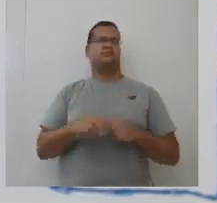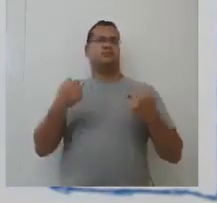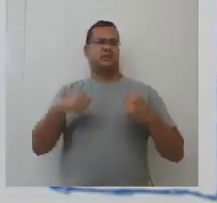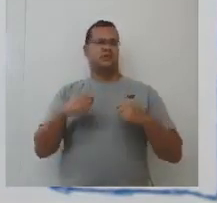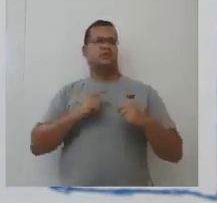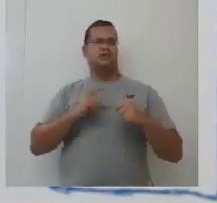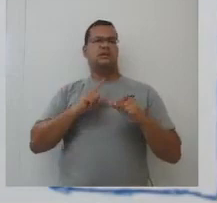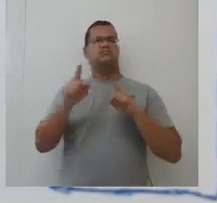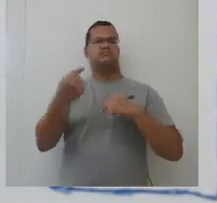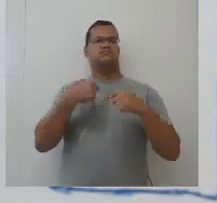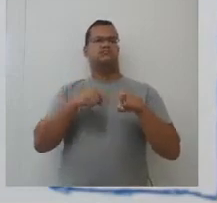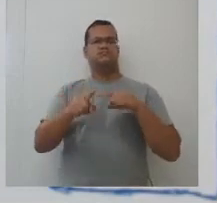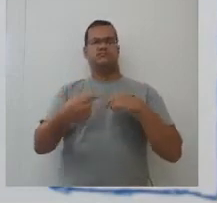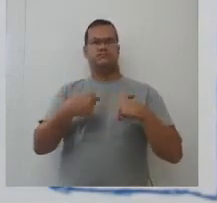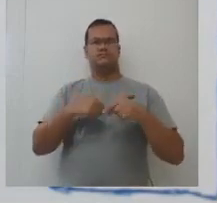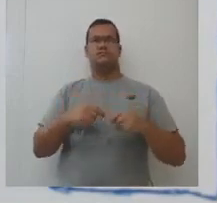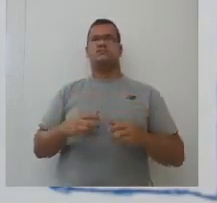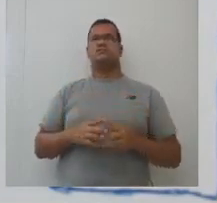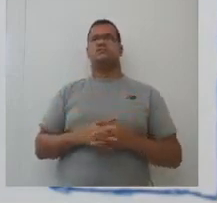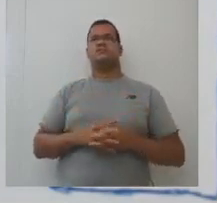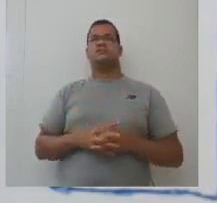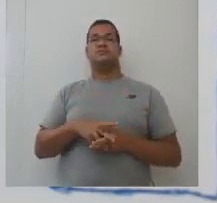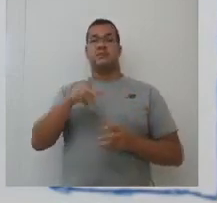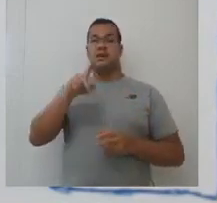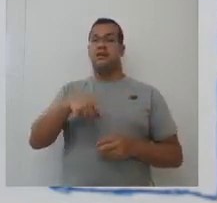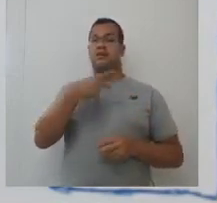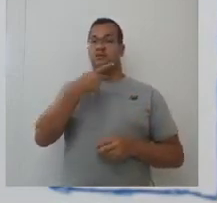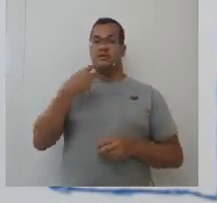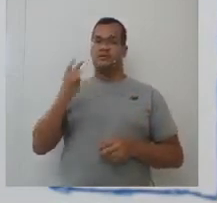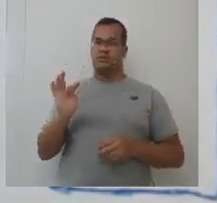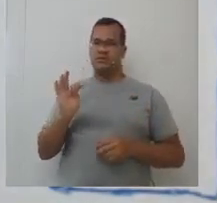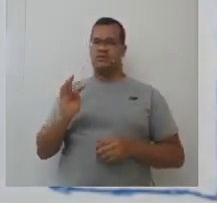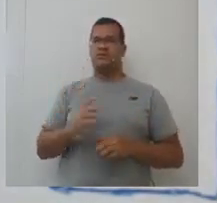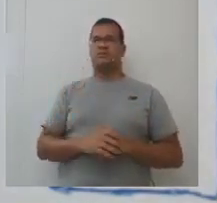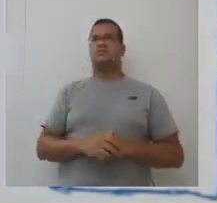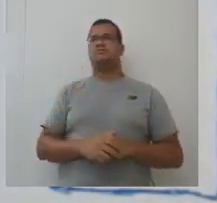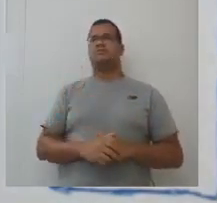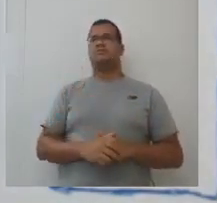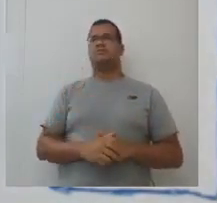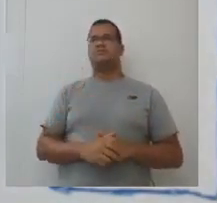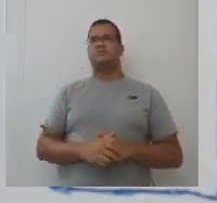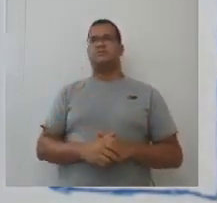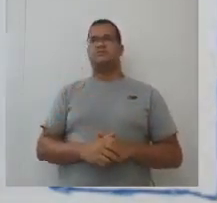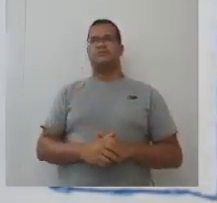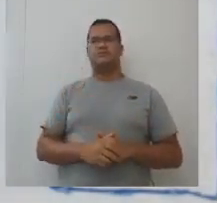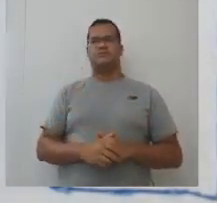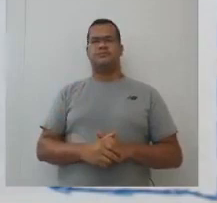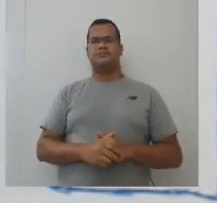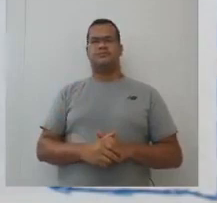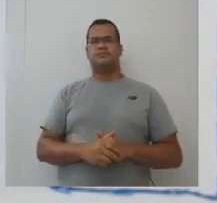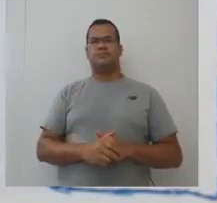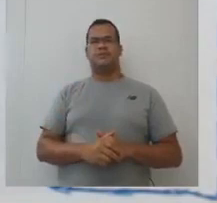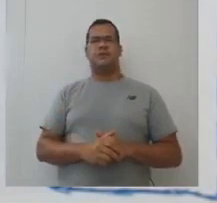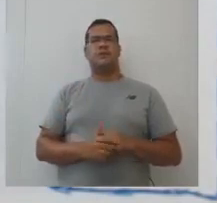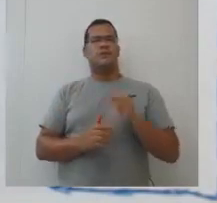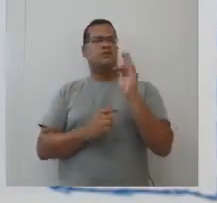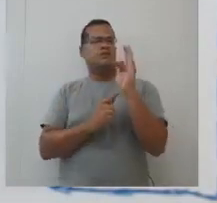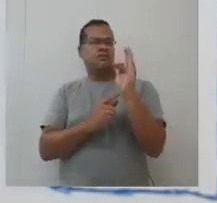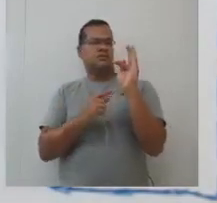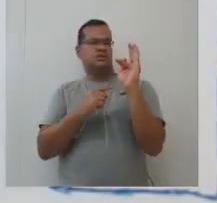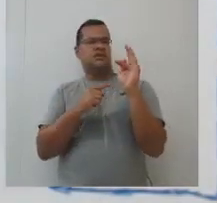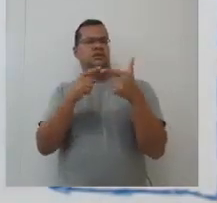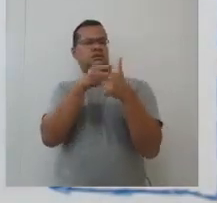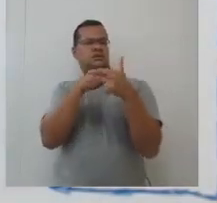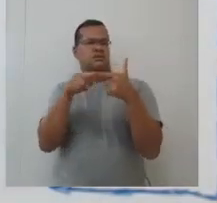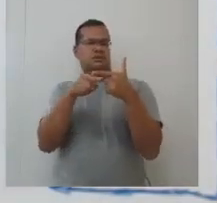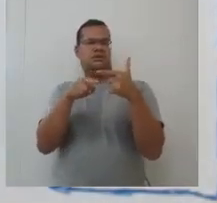um sentido. Bom, qual é o módulo do campo elétrico? É a força dividido pela carga.